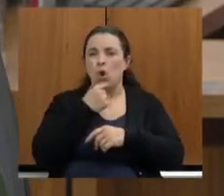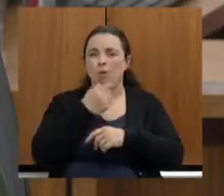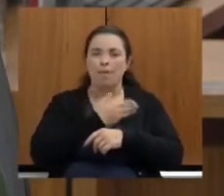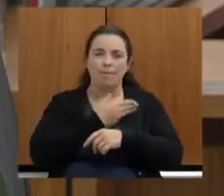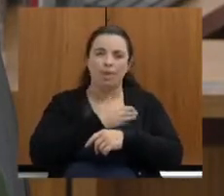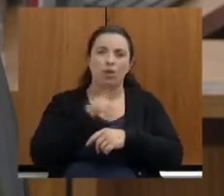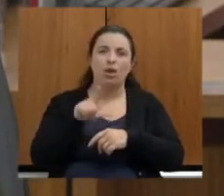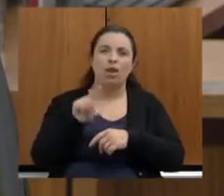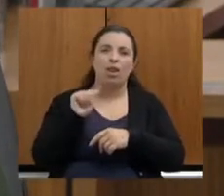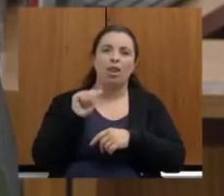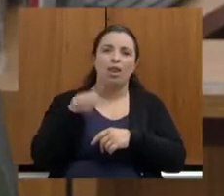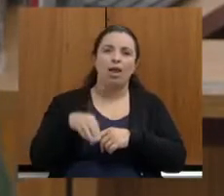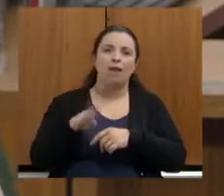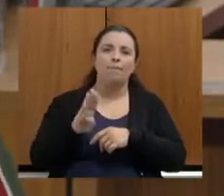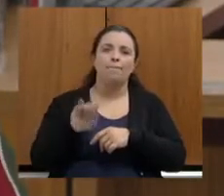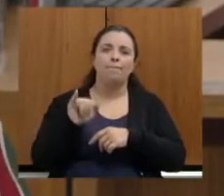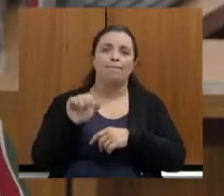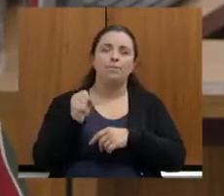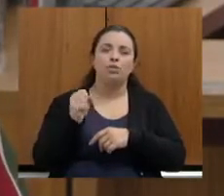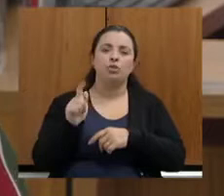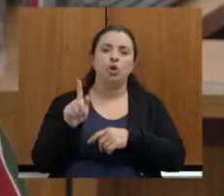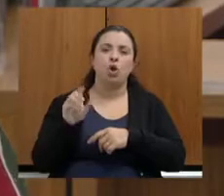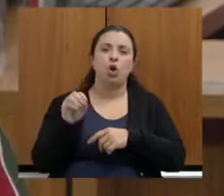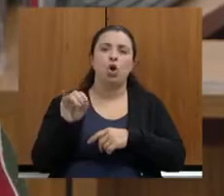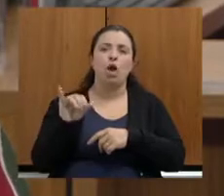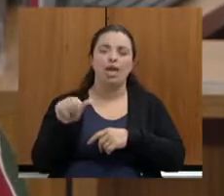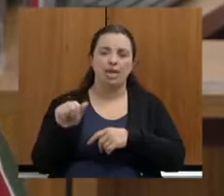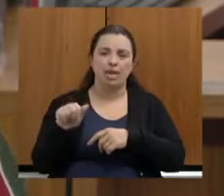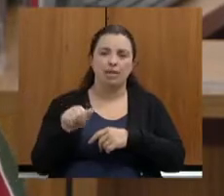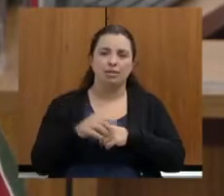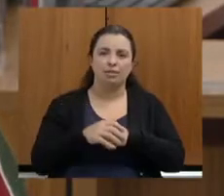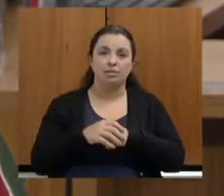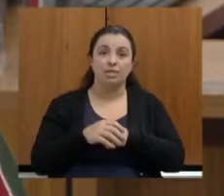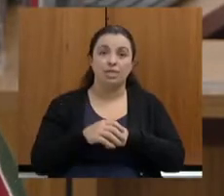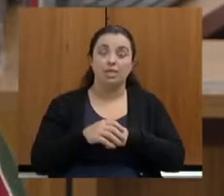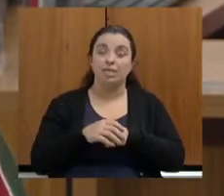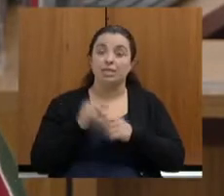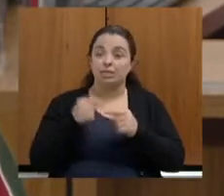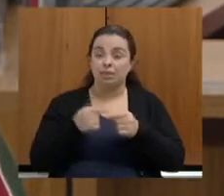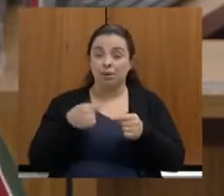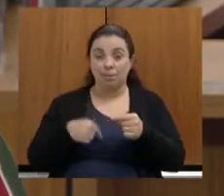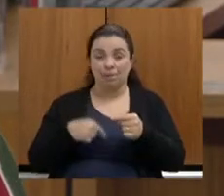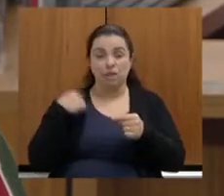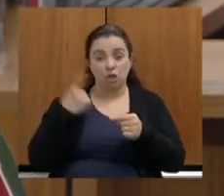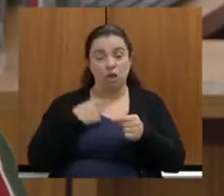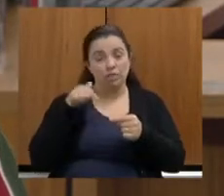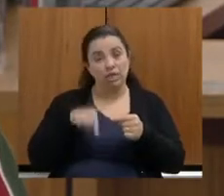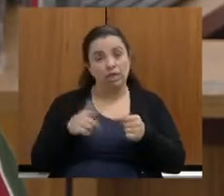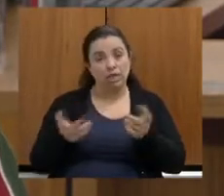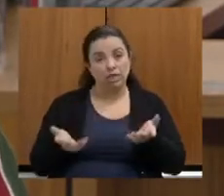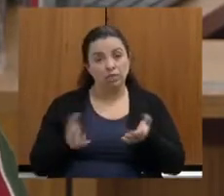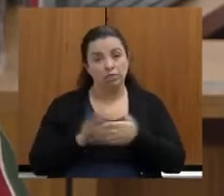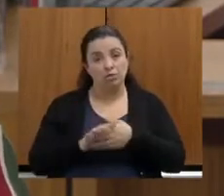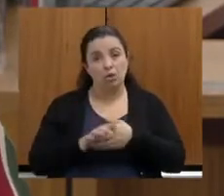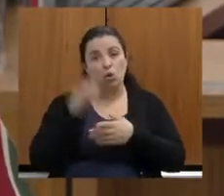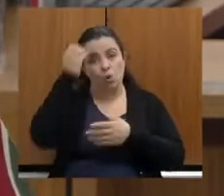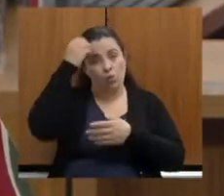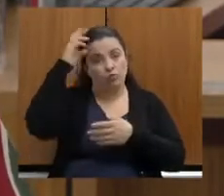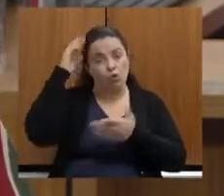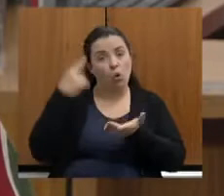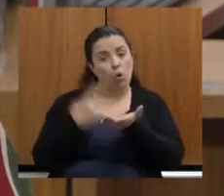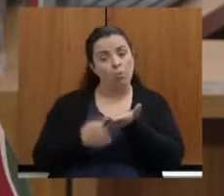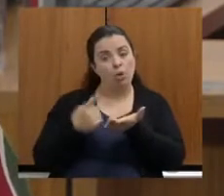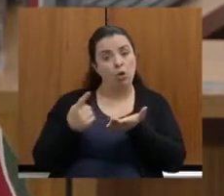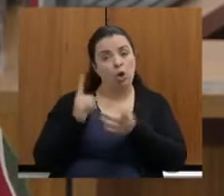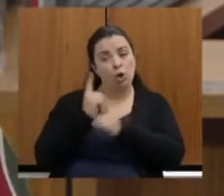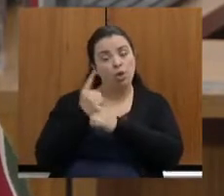lá semana passada estava aqui aonde o ministro fux marcou com a gente e se a gente não batesse o pé